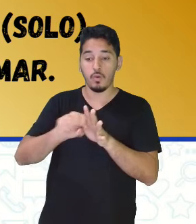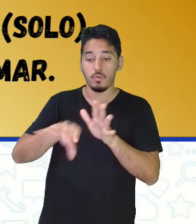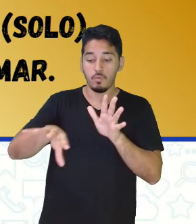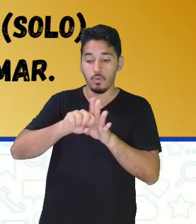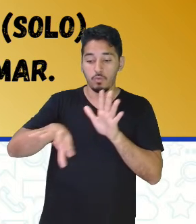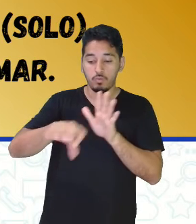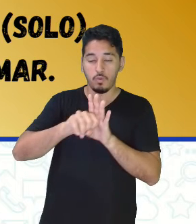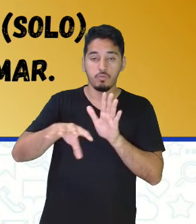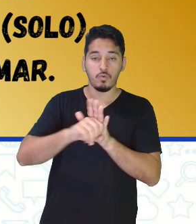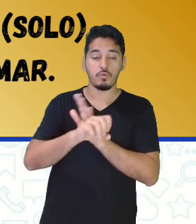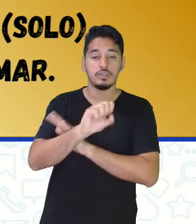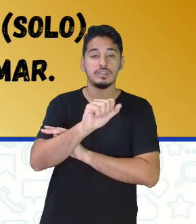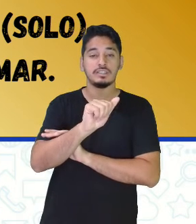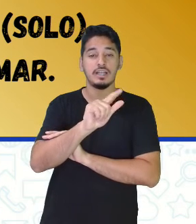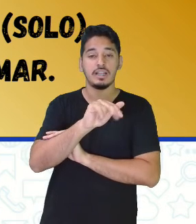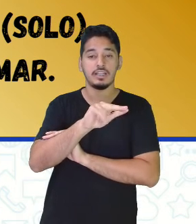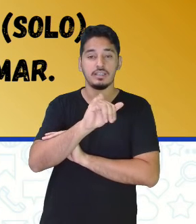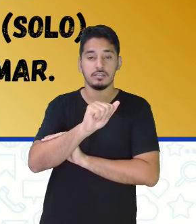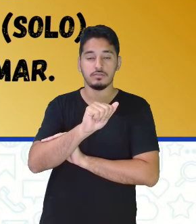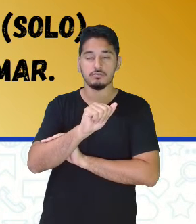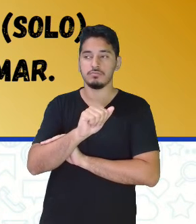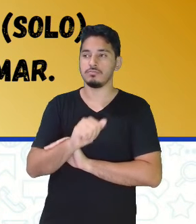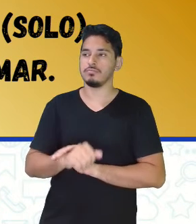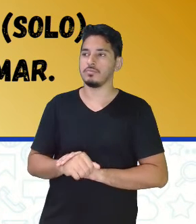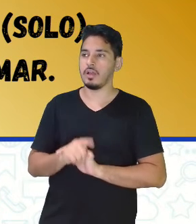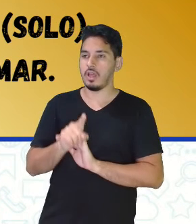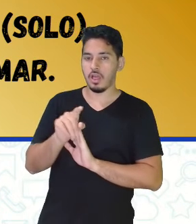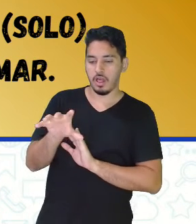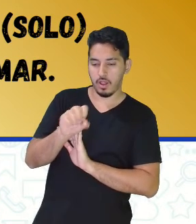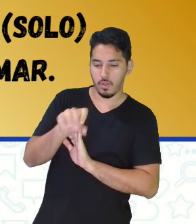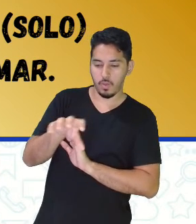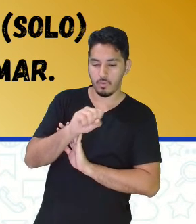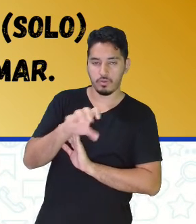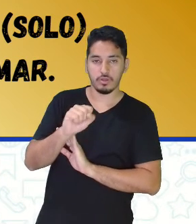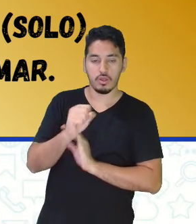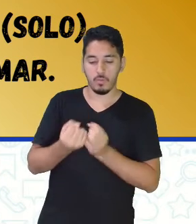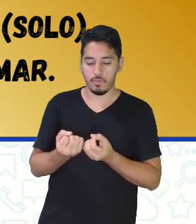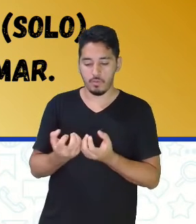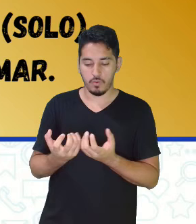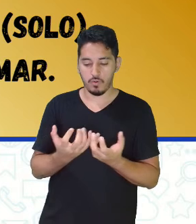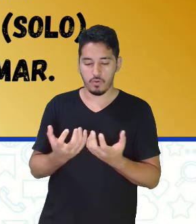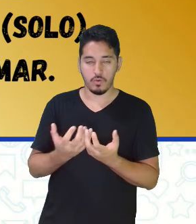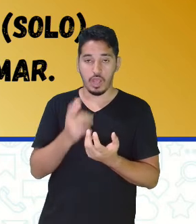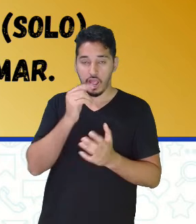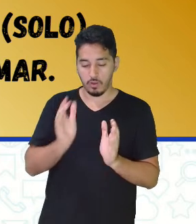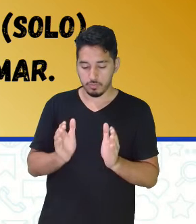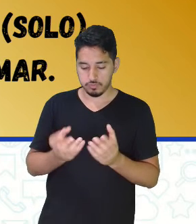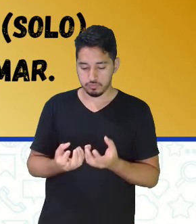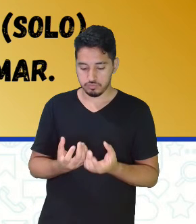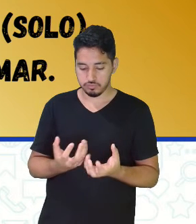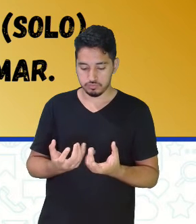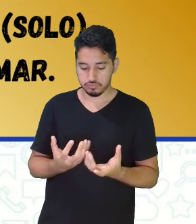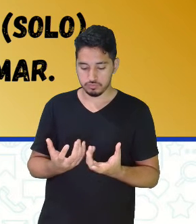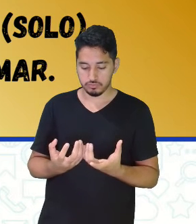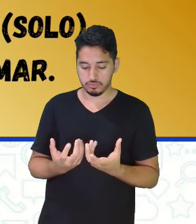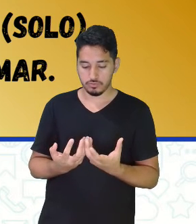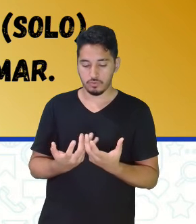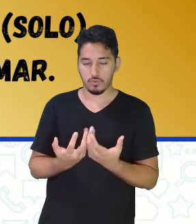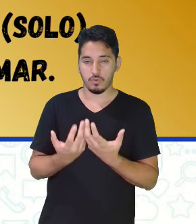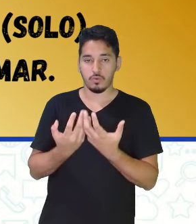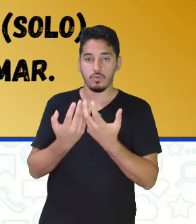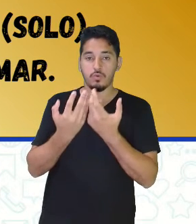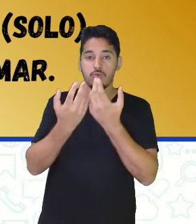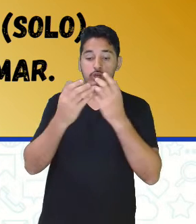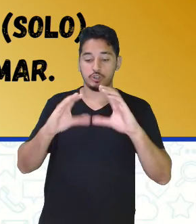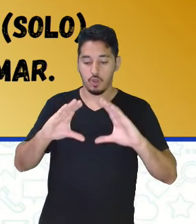salinas. Lá das salinas, esse sal, após uma evaporação da água, porque a água se perdeu, ficou